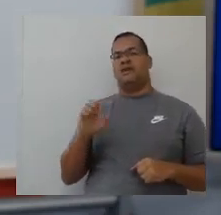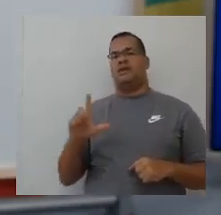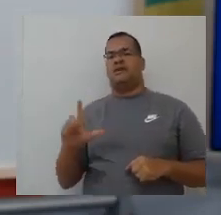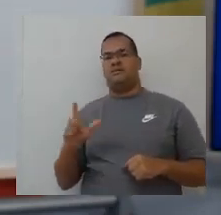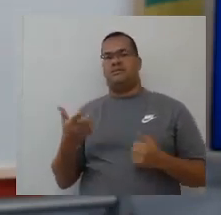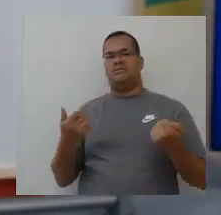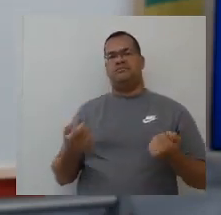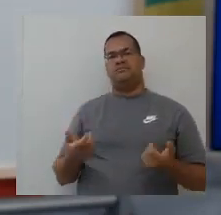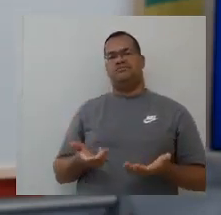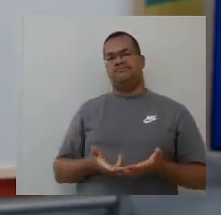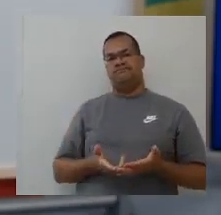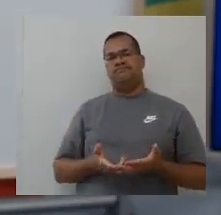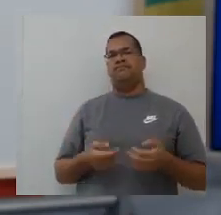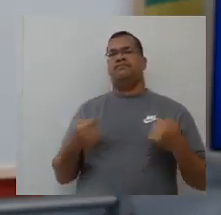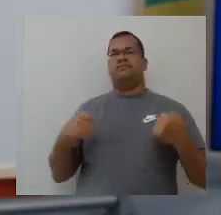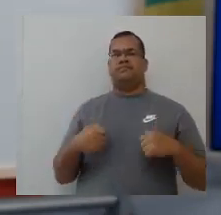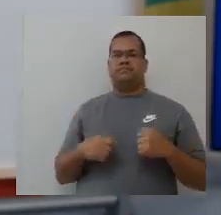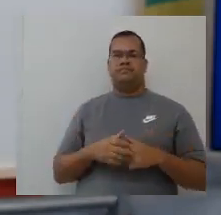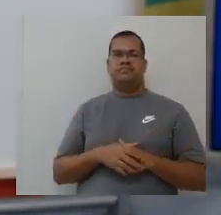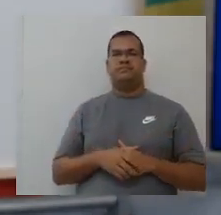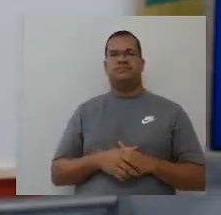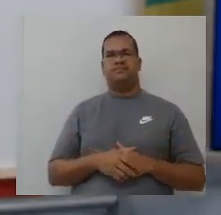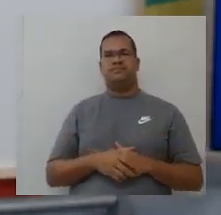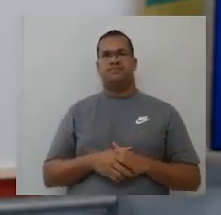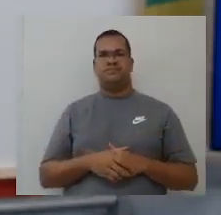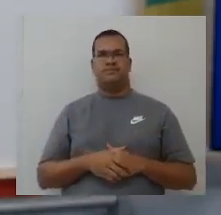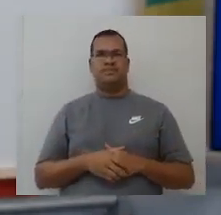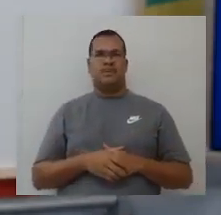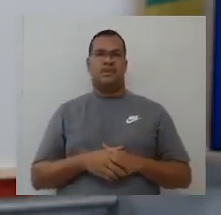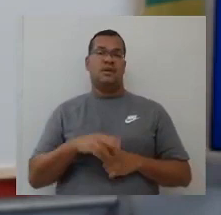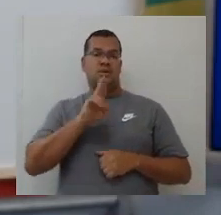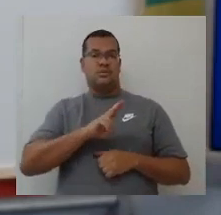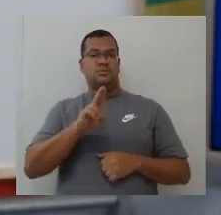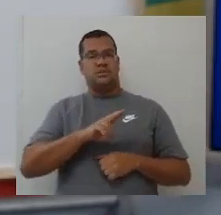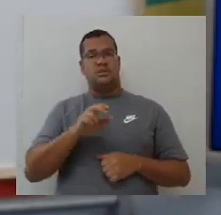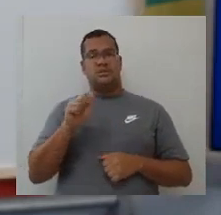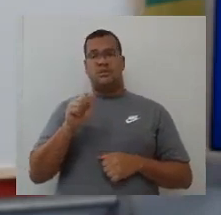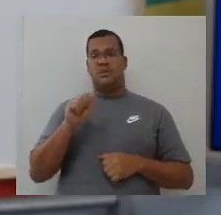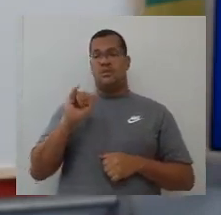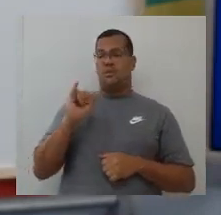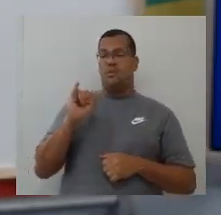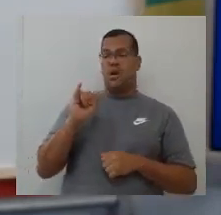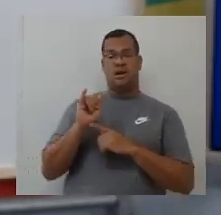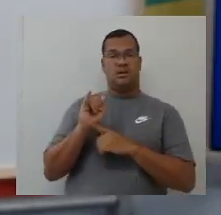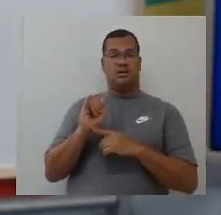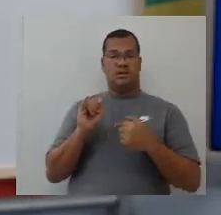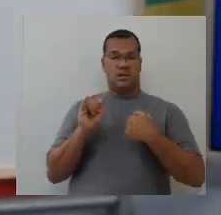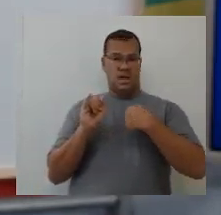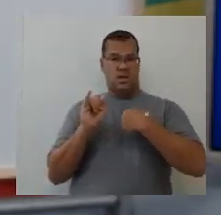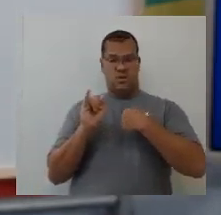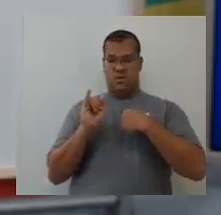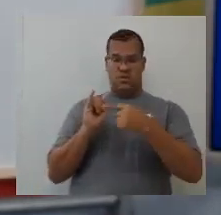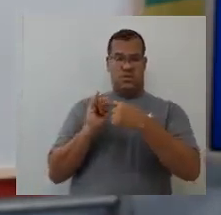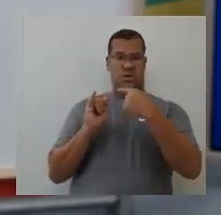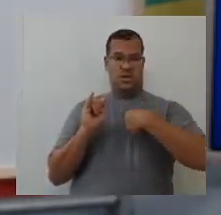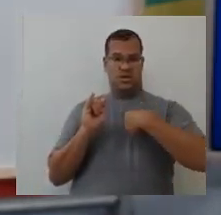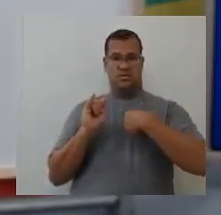algo que corresponda àquele Rafael. Nesse caso eu utilizei o pronome I, né? Primeira pessoa singular, que significa eu. Então,